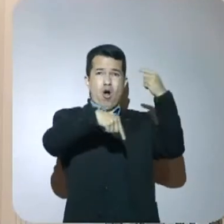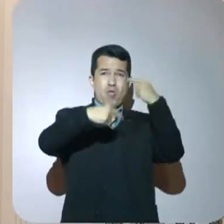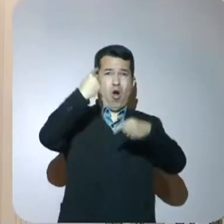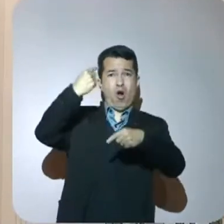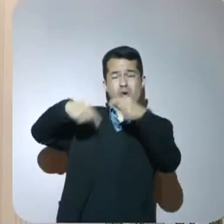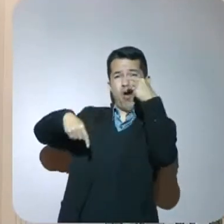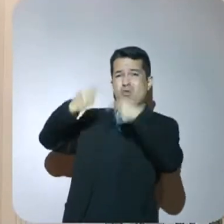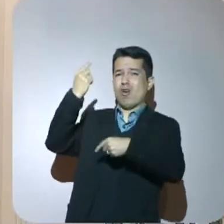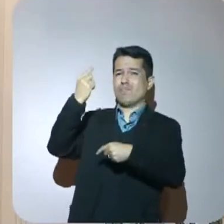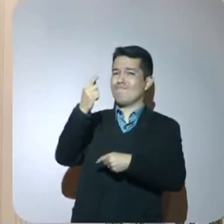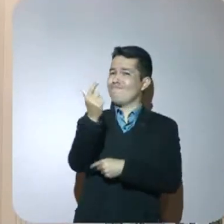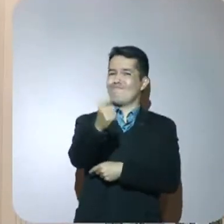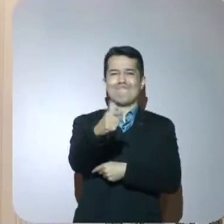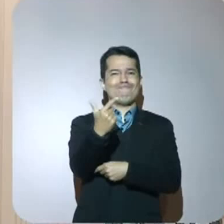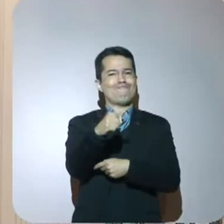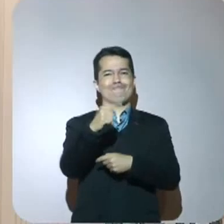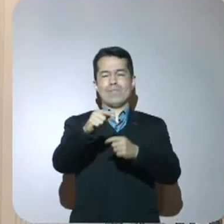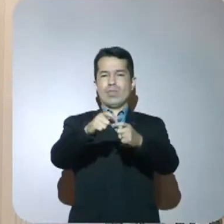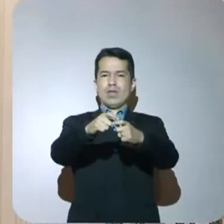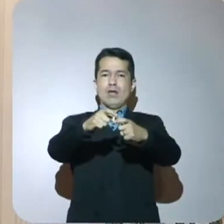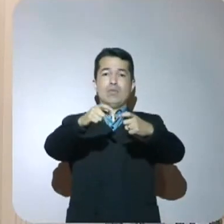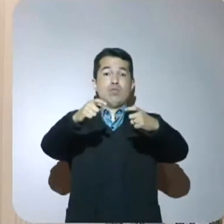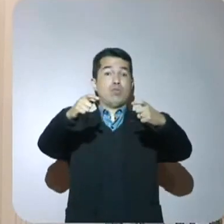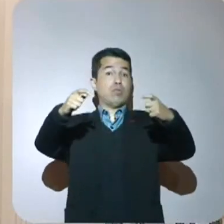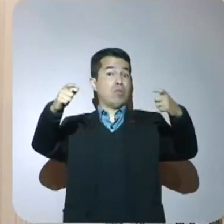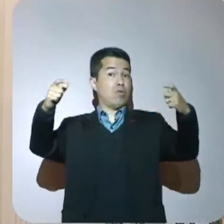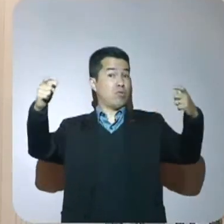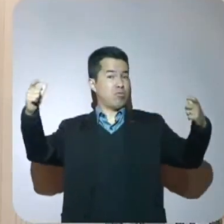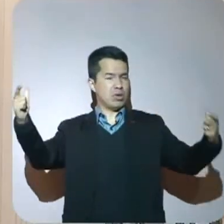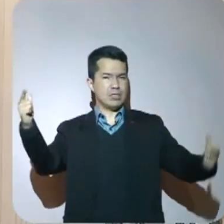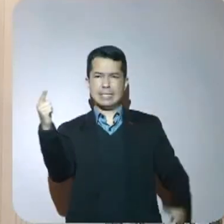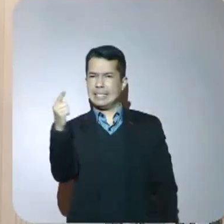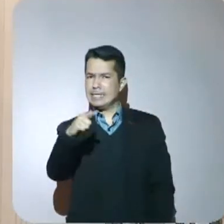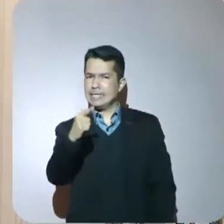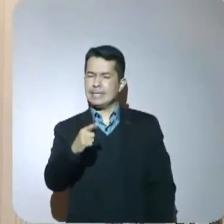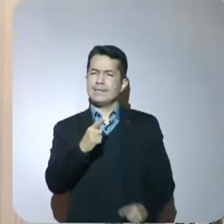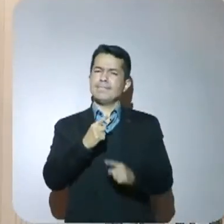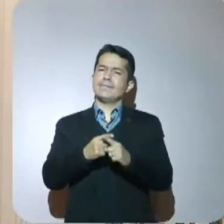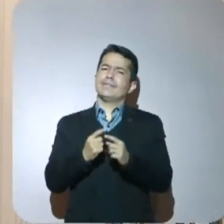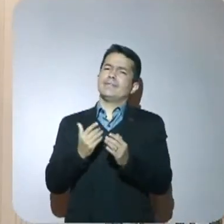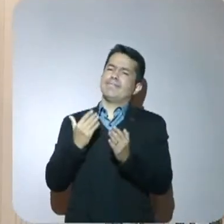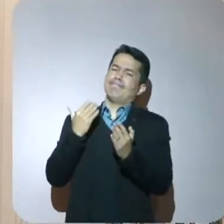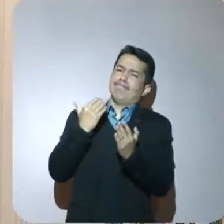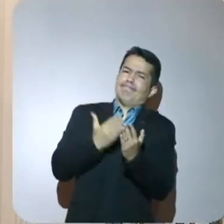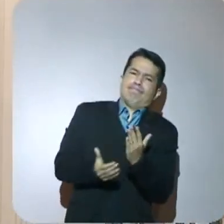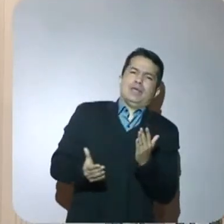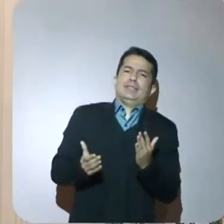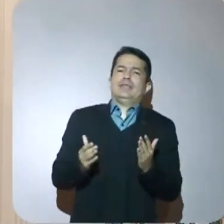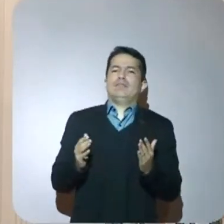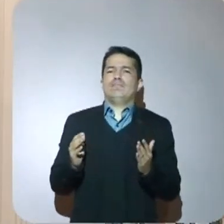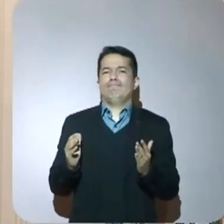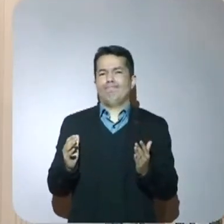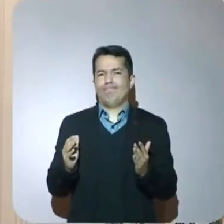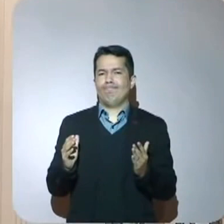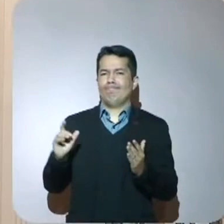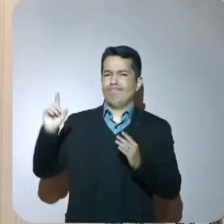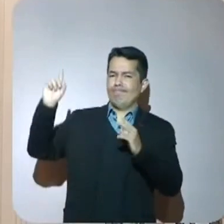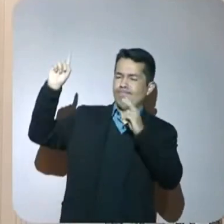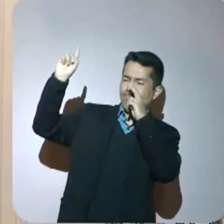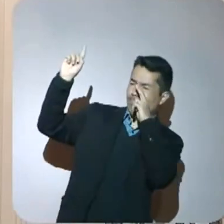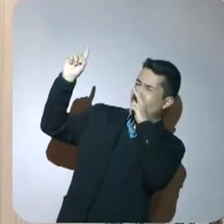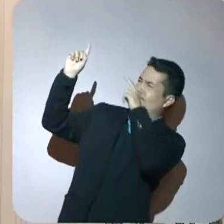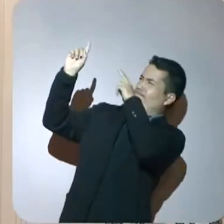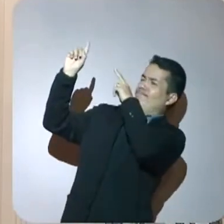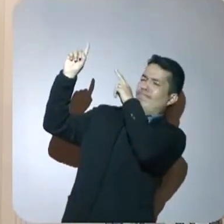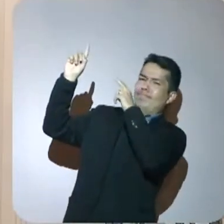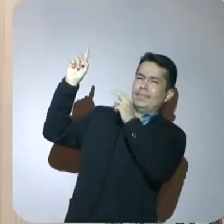perde o seu foco, o foco da missão. Por isso, o Senhor está dizendo, olha, essa igreja conseguia crescer assim